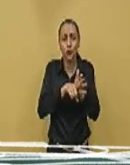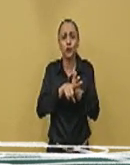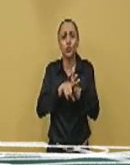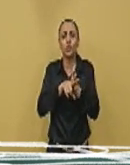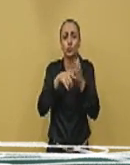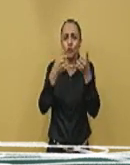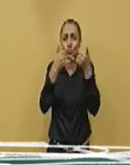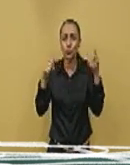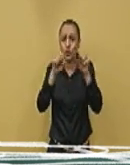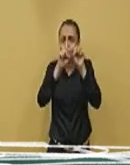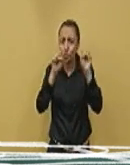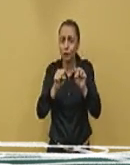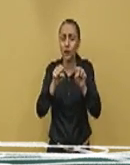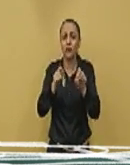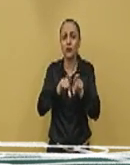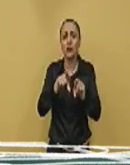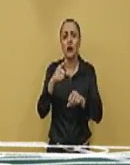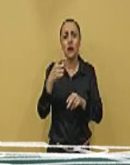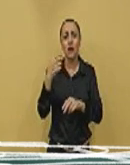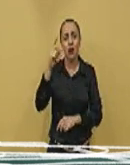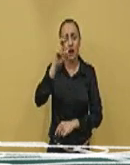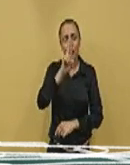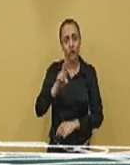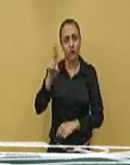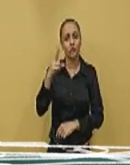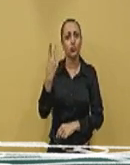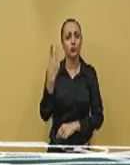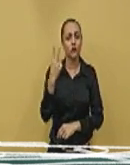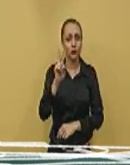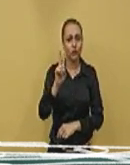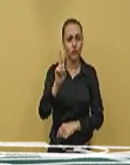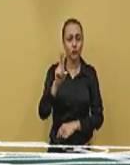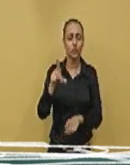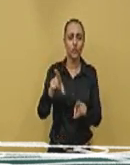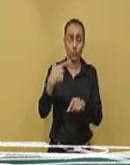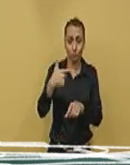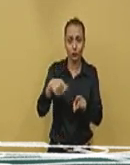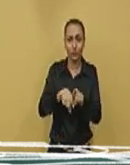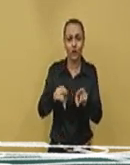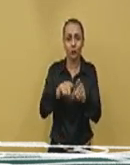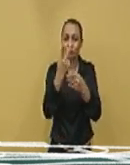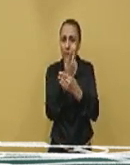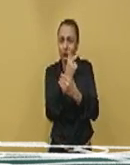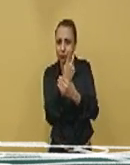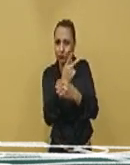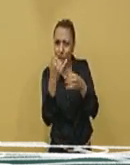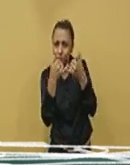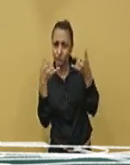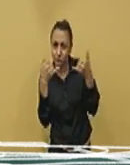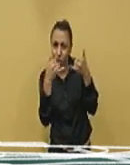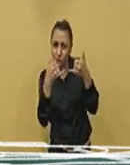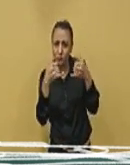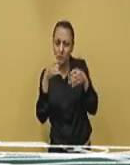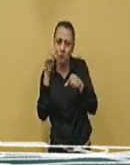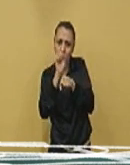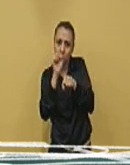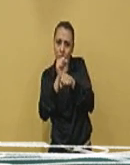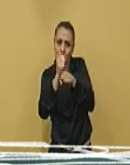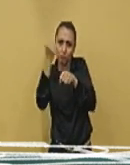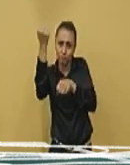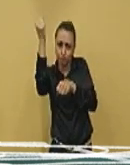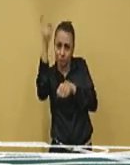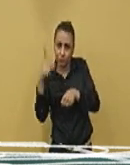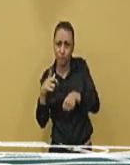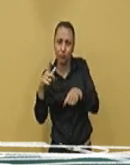completo da unidade 2, em software, com simulação de curto-circuito, posicionamento de para-raios para melhorar a qualidade do